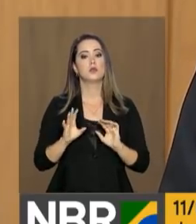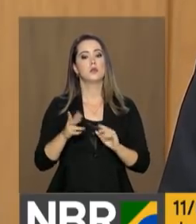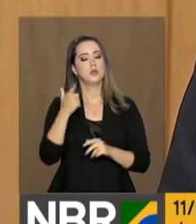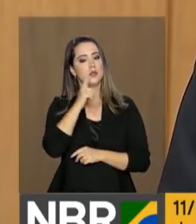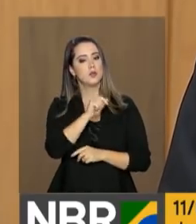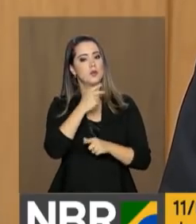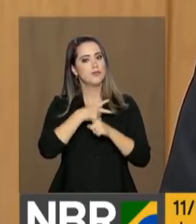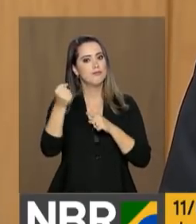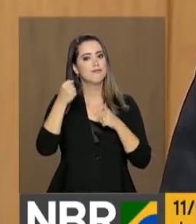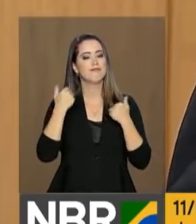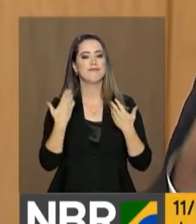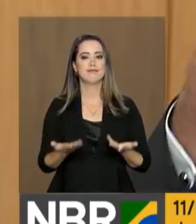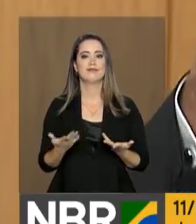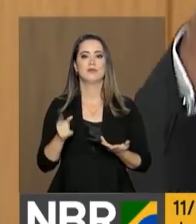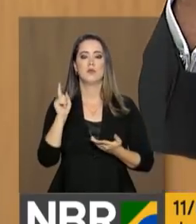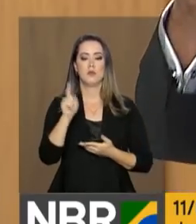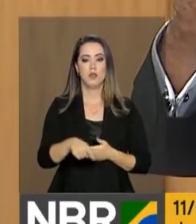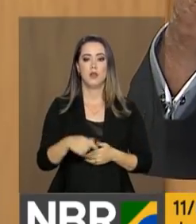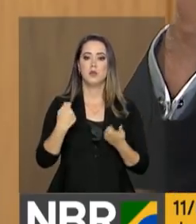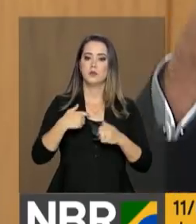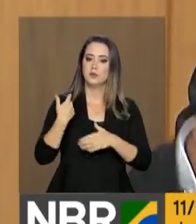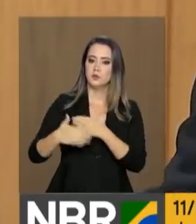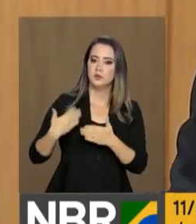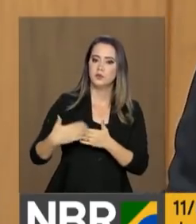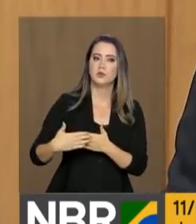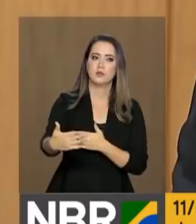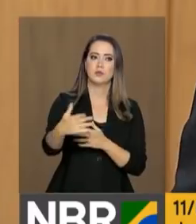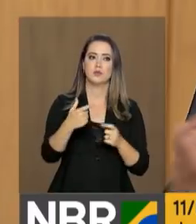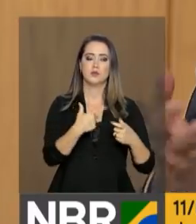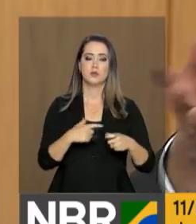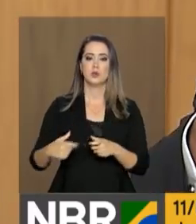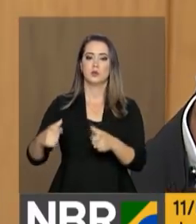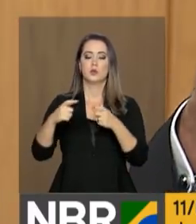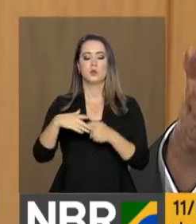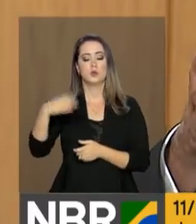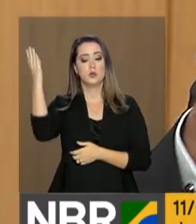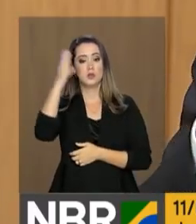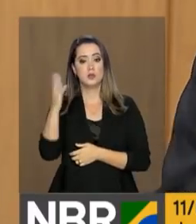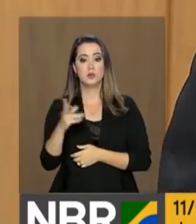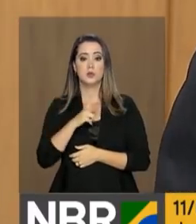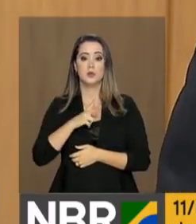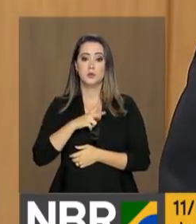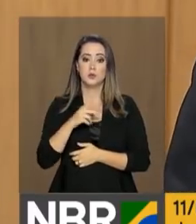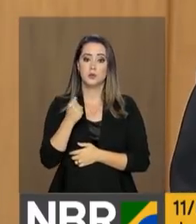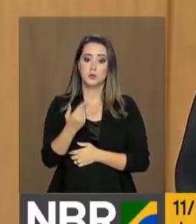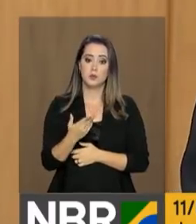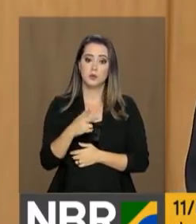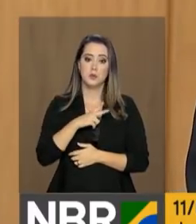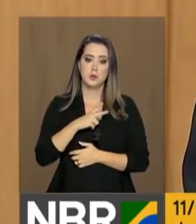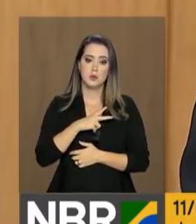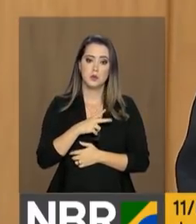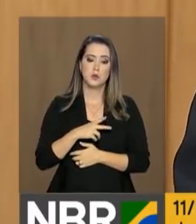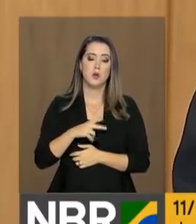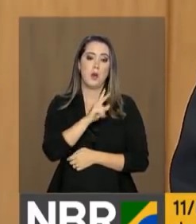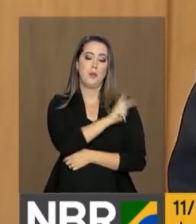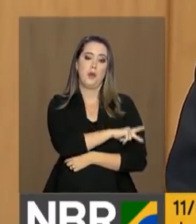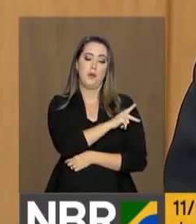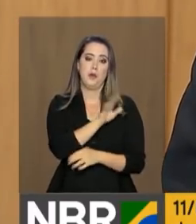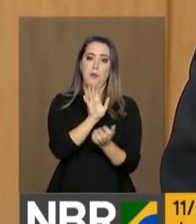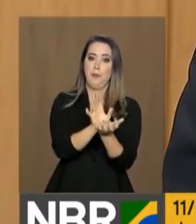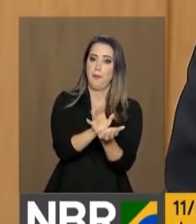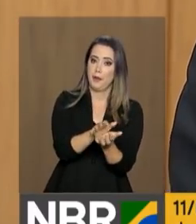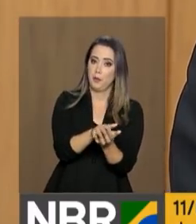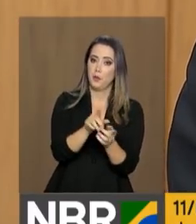conquista garante isso deve ser reproduzido para os estados brasileiros no particular para o estado do piauí e para o estado de pernambuco